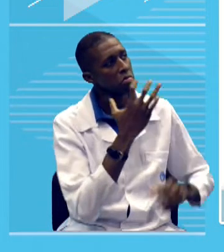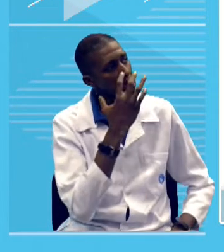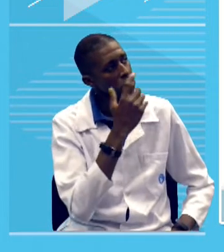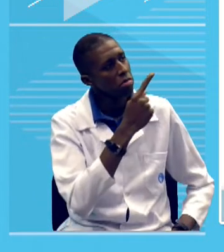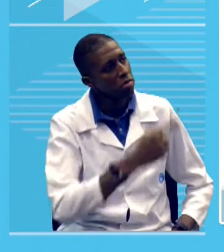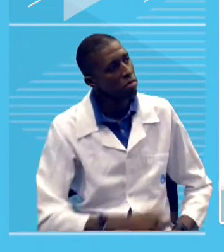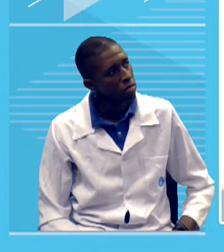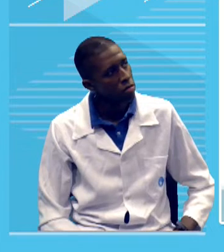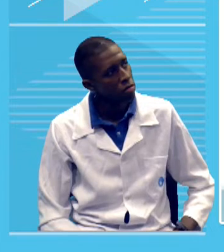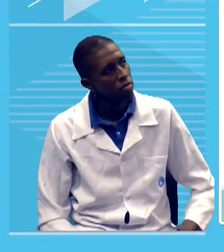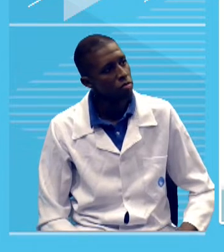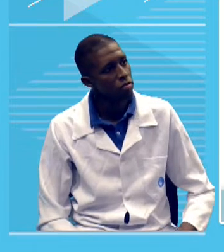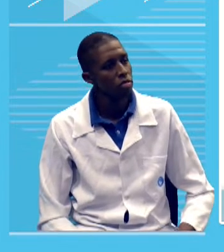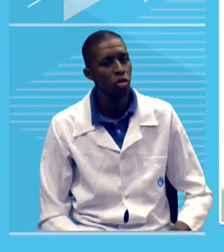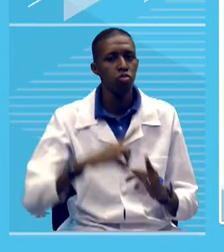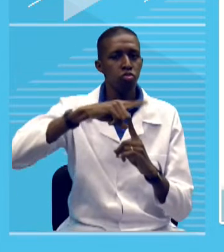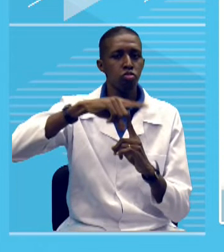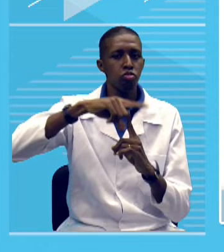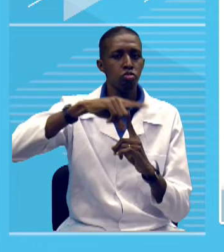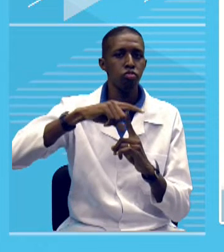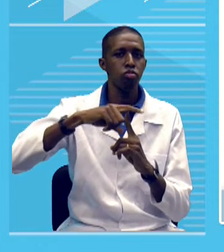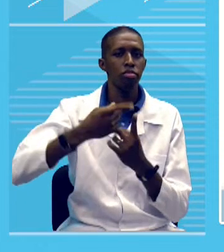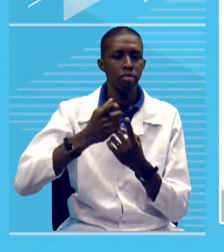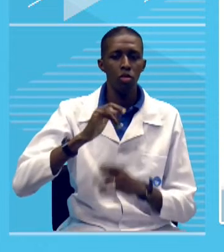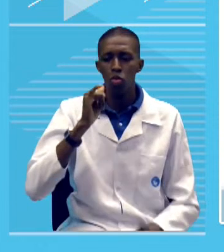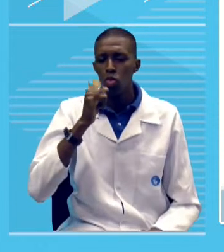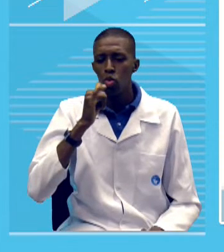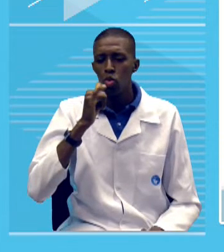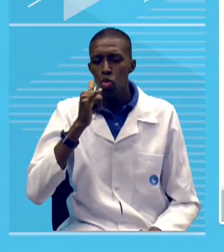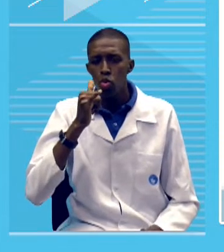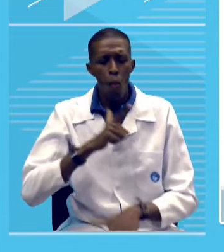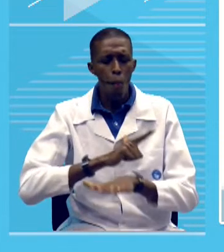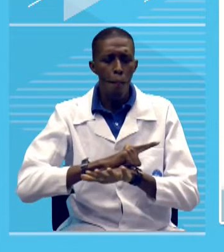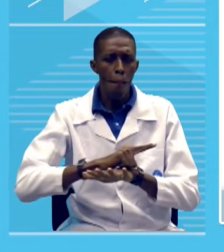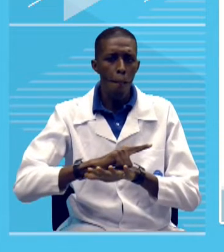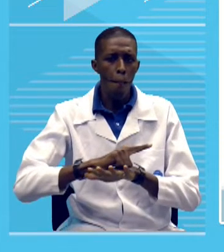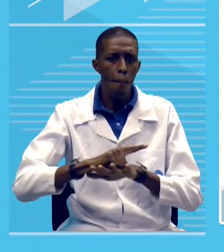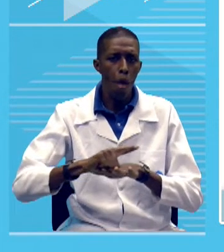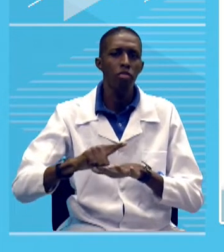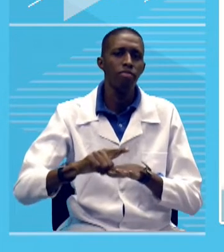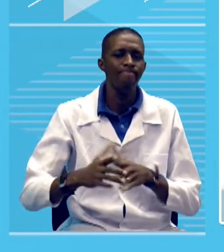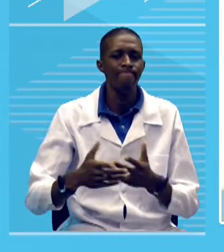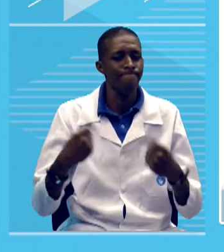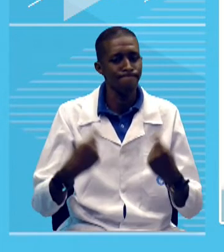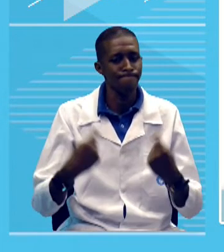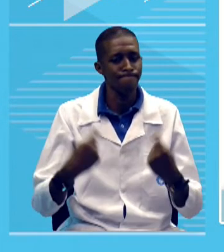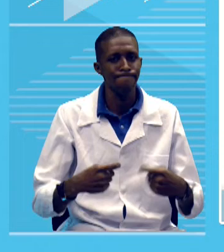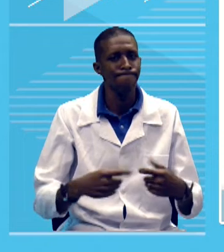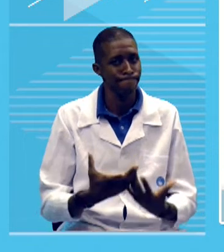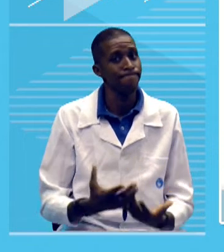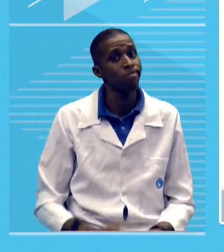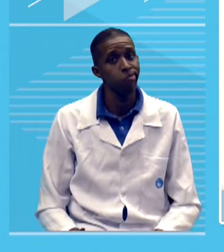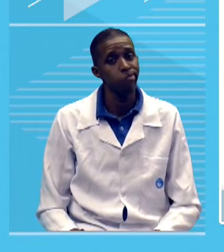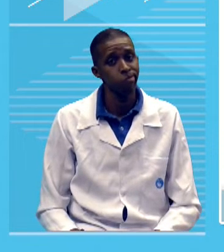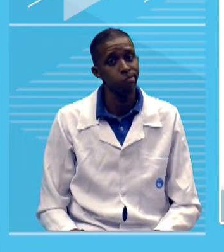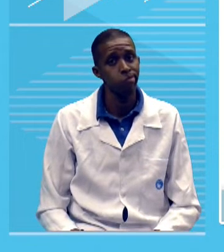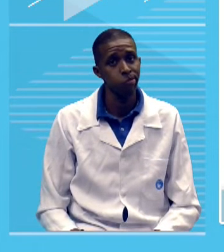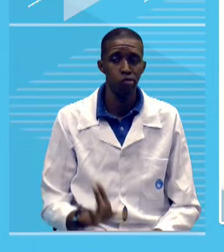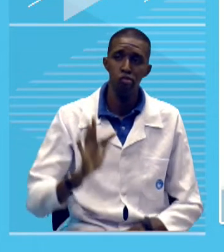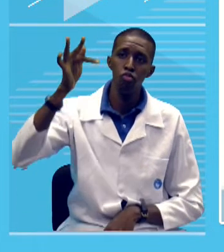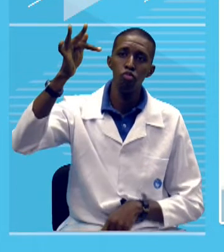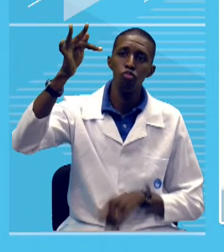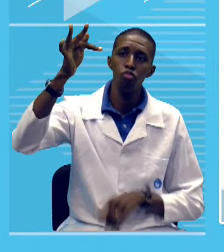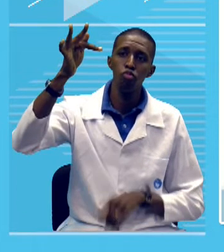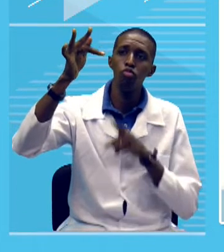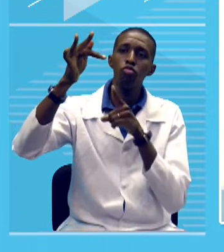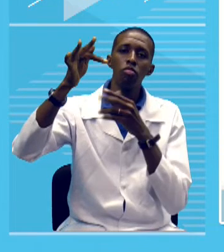de buscar futuro mais limpo temos que buscar também energias mais limpas Oi e aí